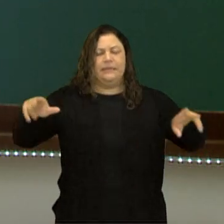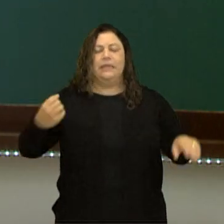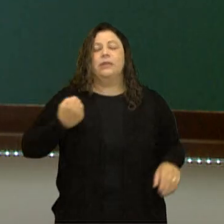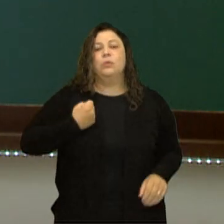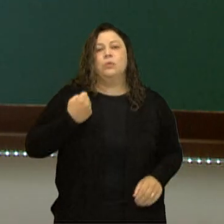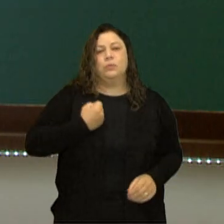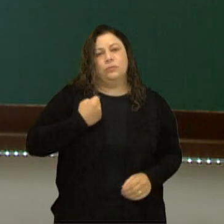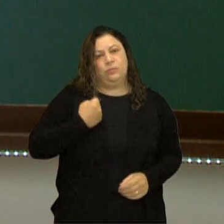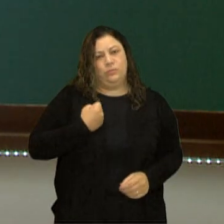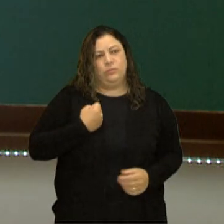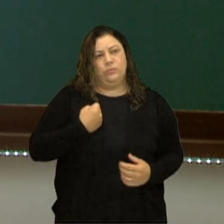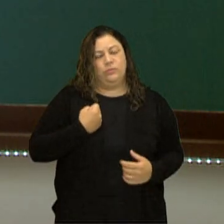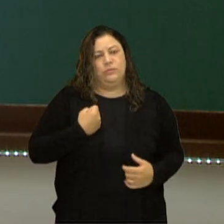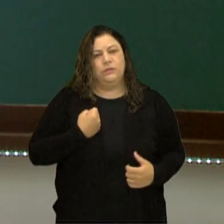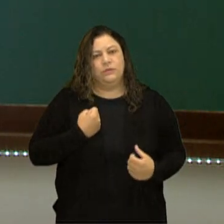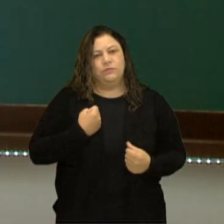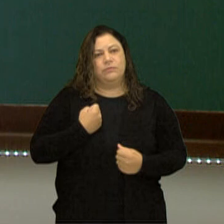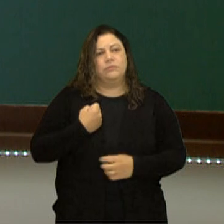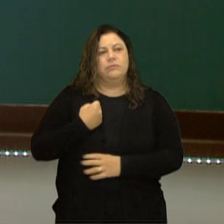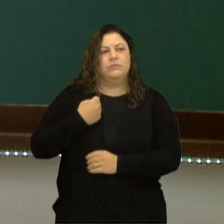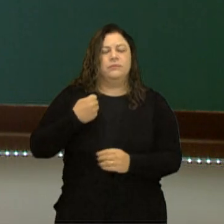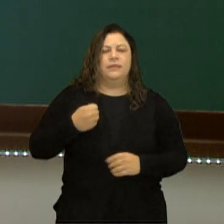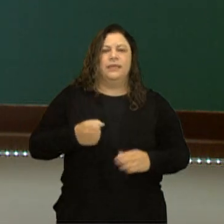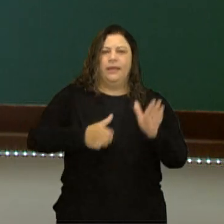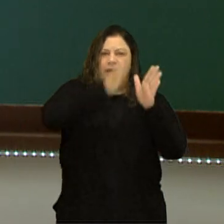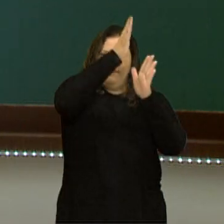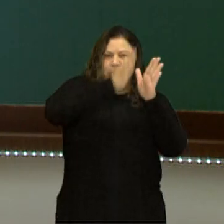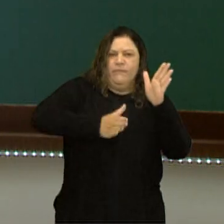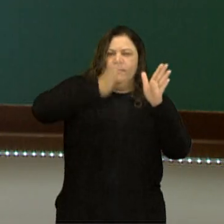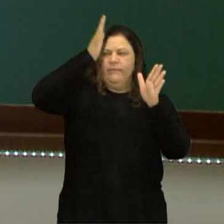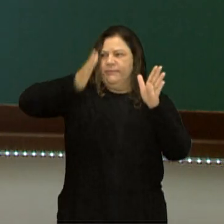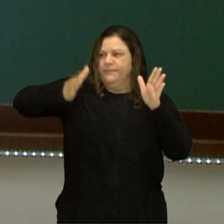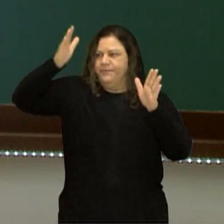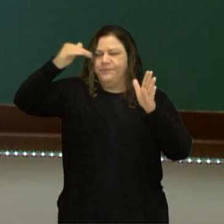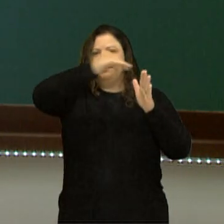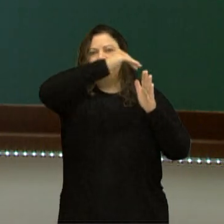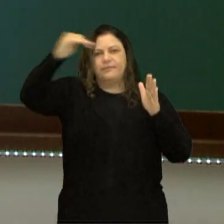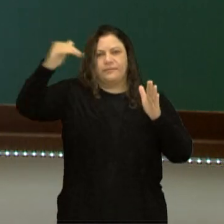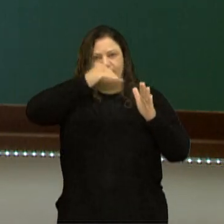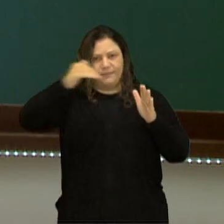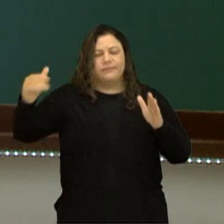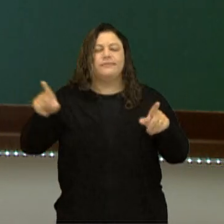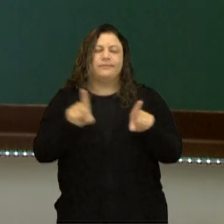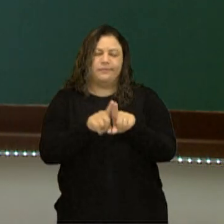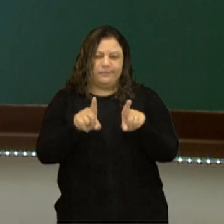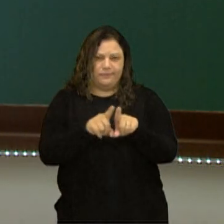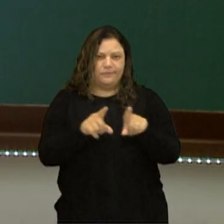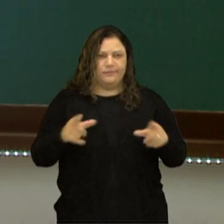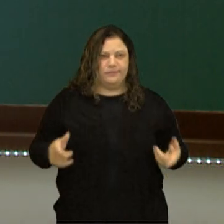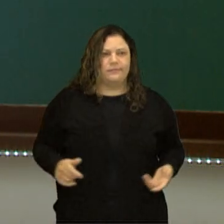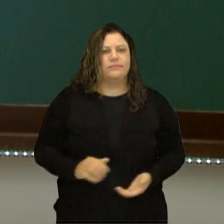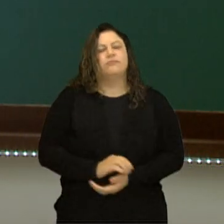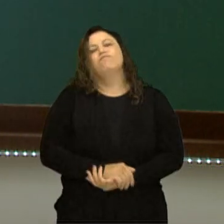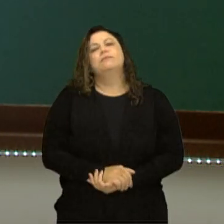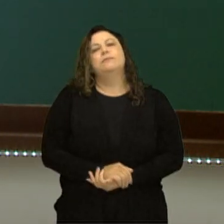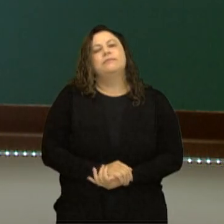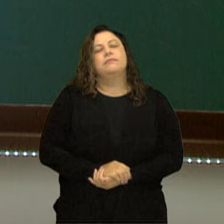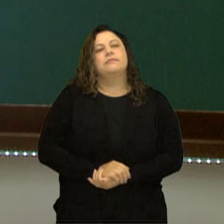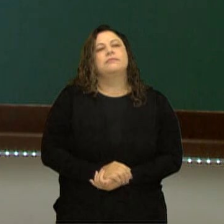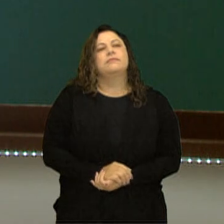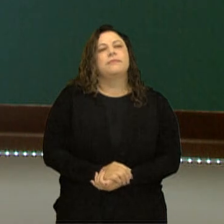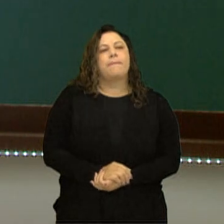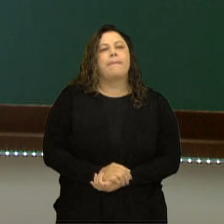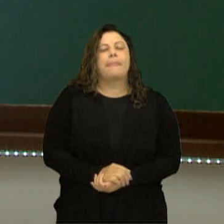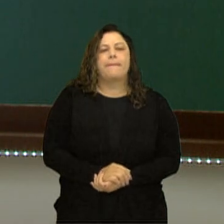número, tanto na vertical quanto na horizontal, elas são por números, ok? Muito bem. Vamos